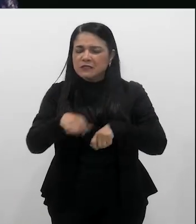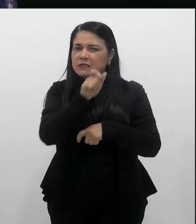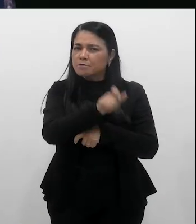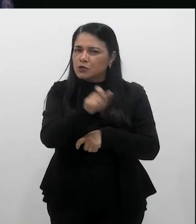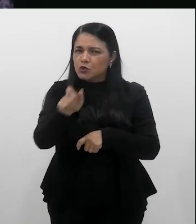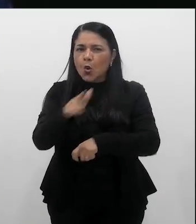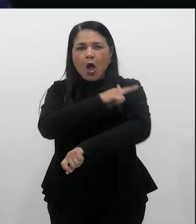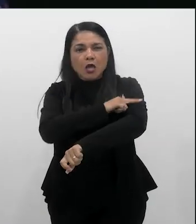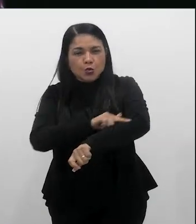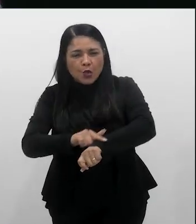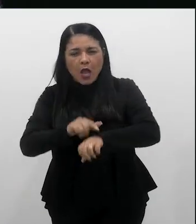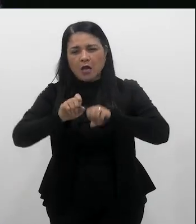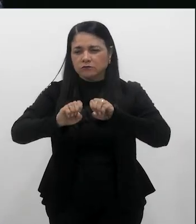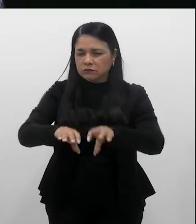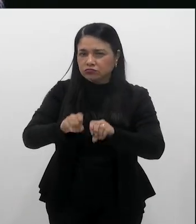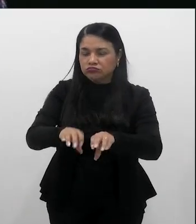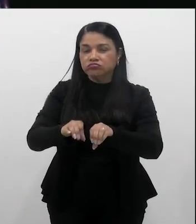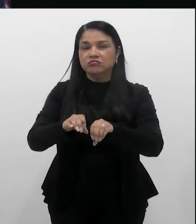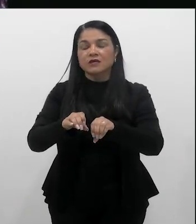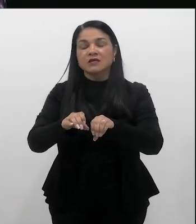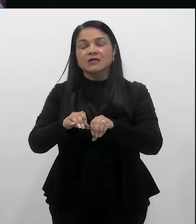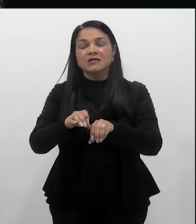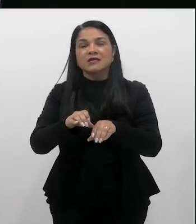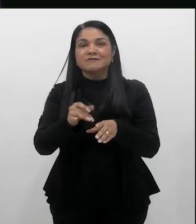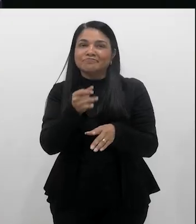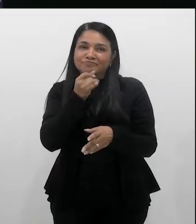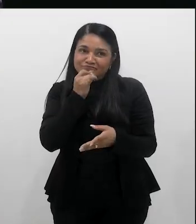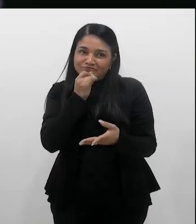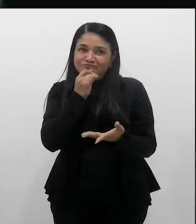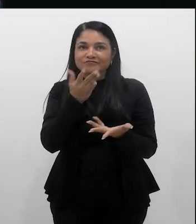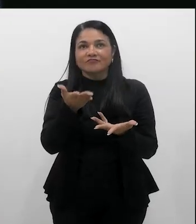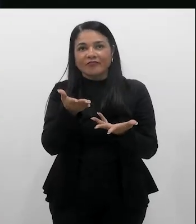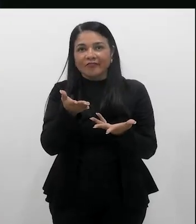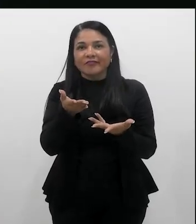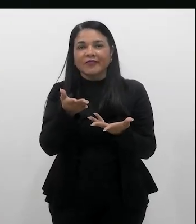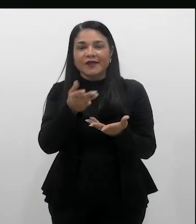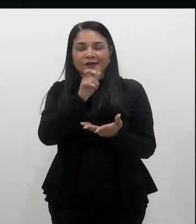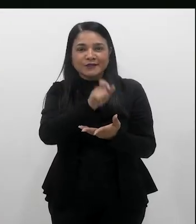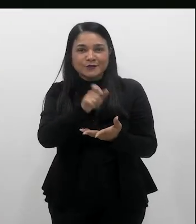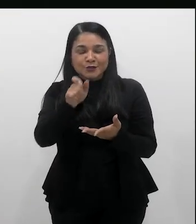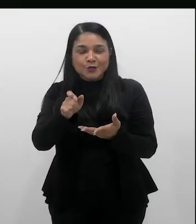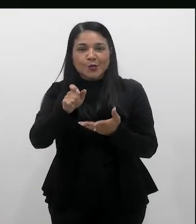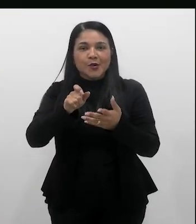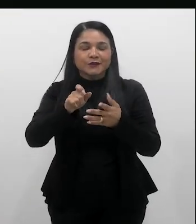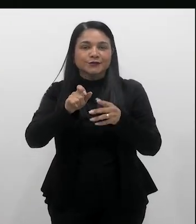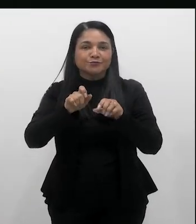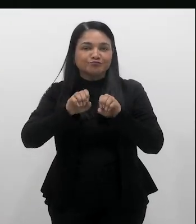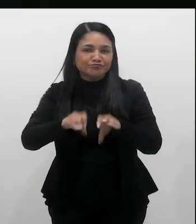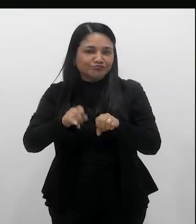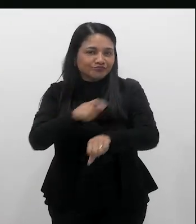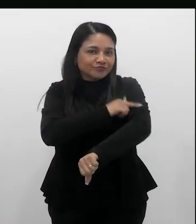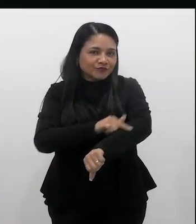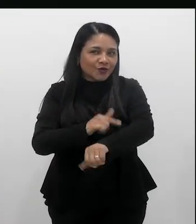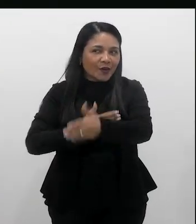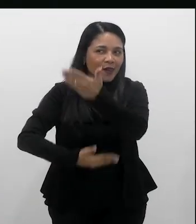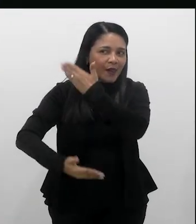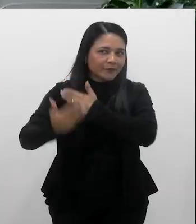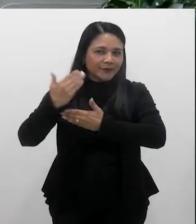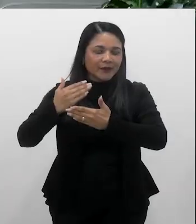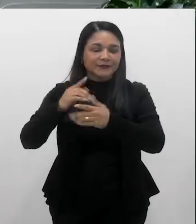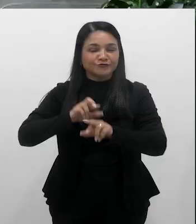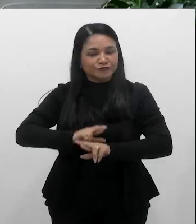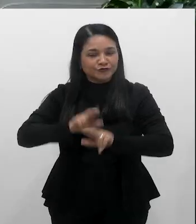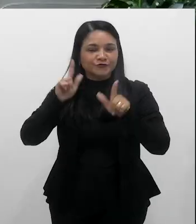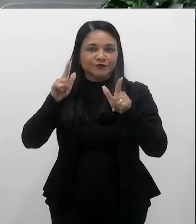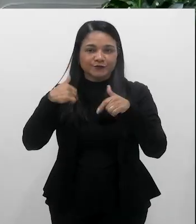educar as pessoas que estão, infelizmente, de uma certa forma, foram educadas com um olhar contrário ao